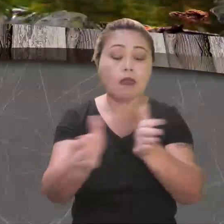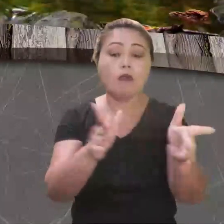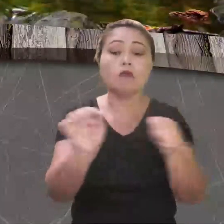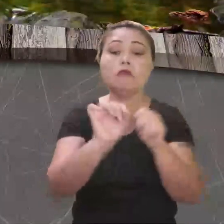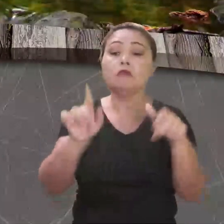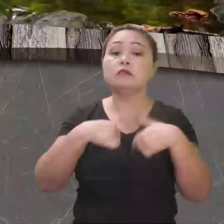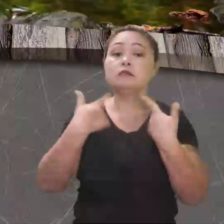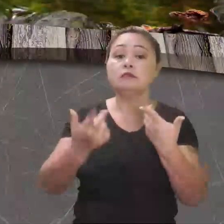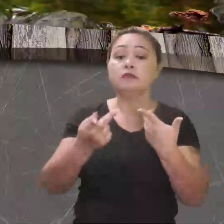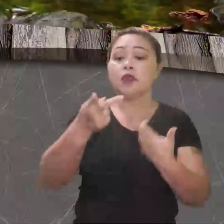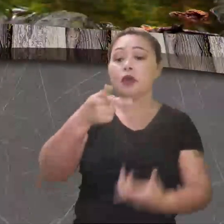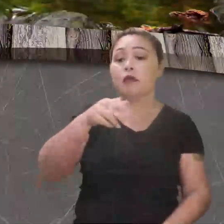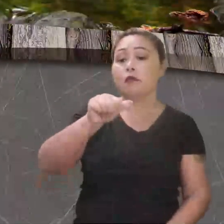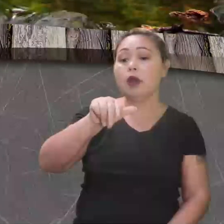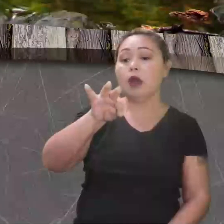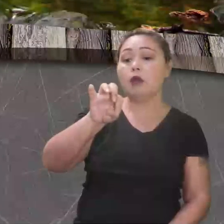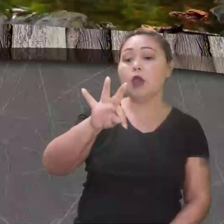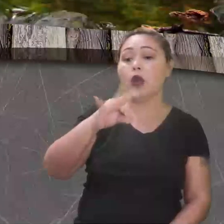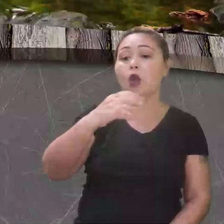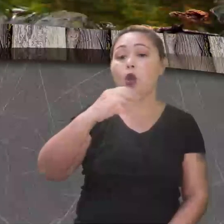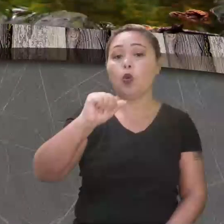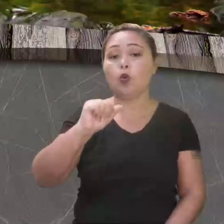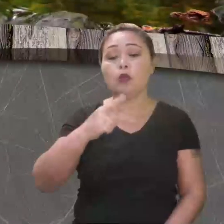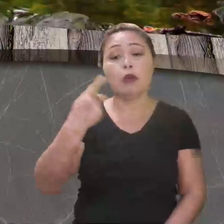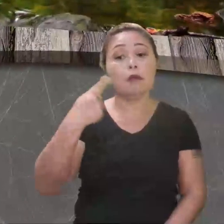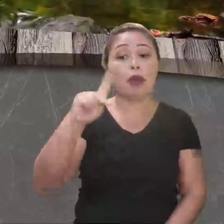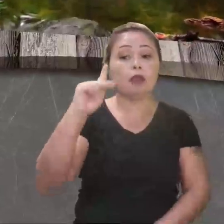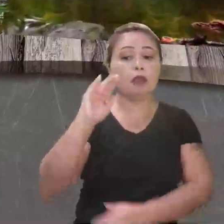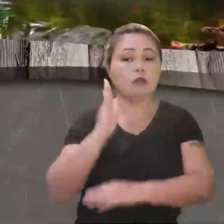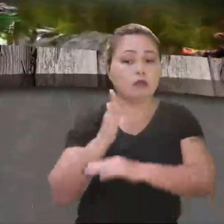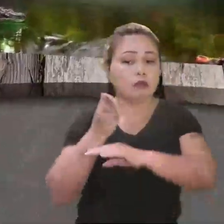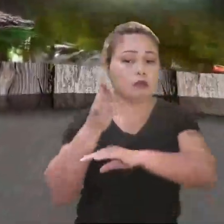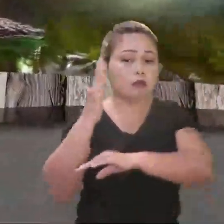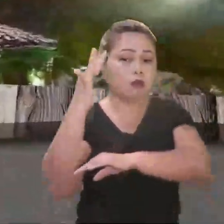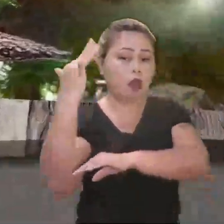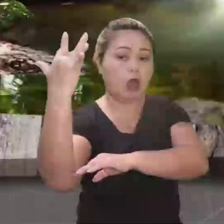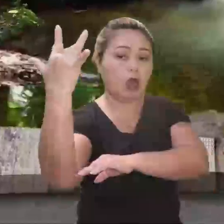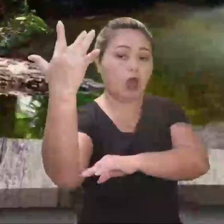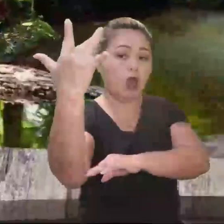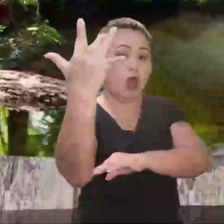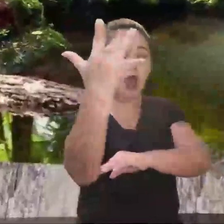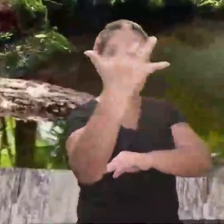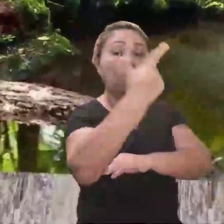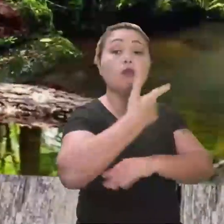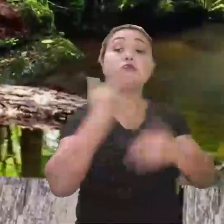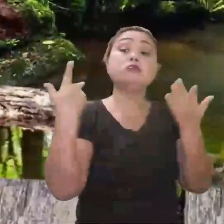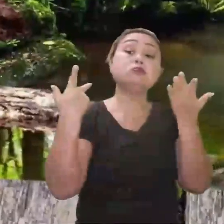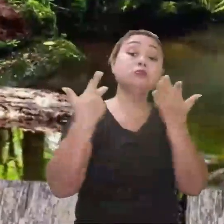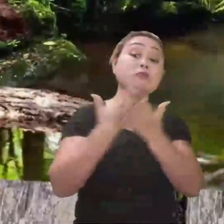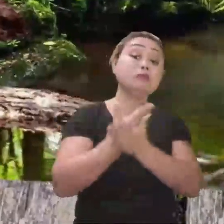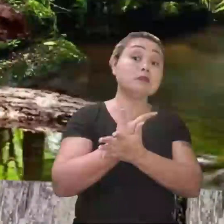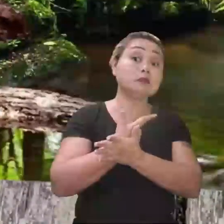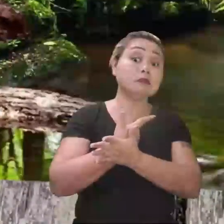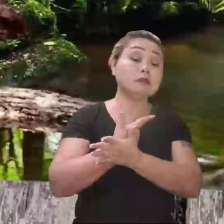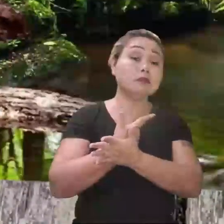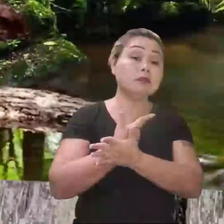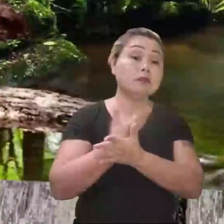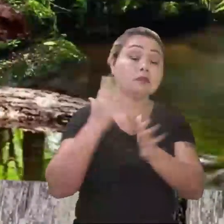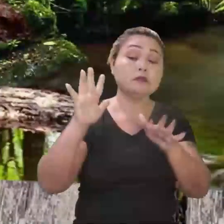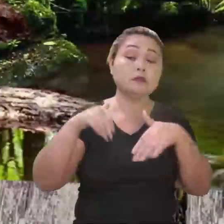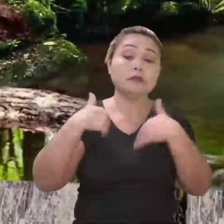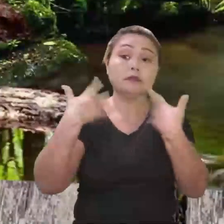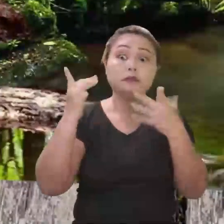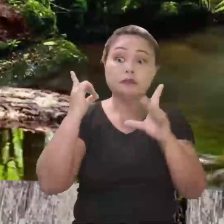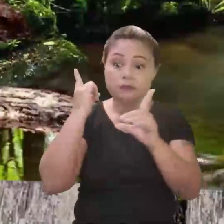Mas essa paleontoca, ela está mais para dentro da mata, está distante. Então, o que acontece? Quando